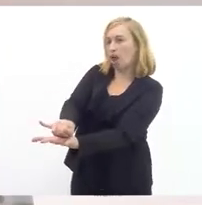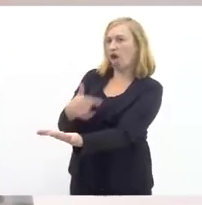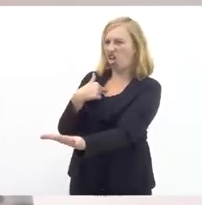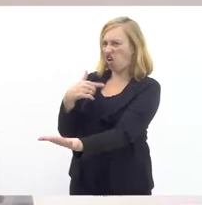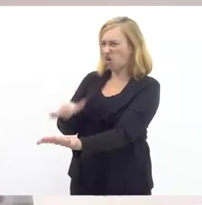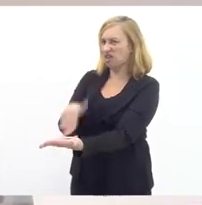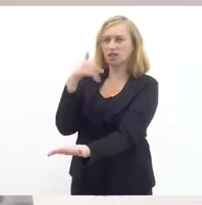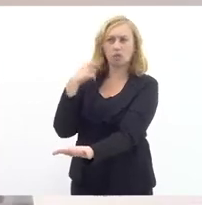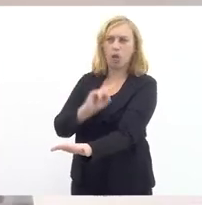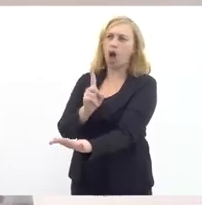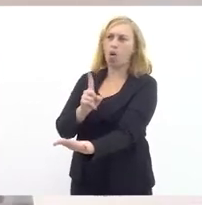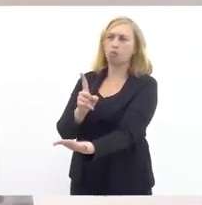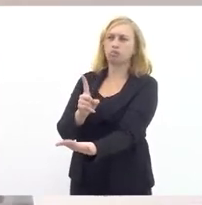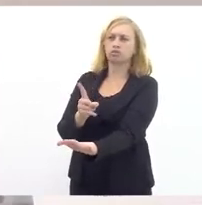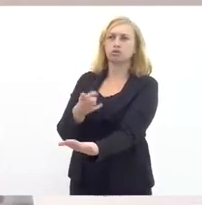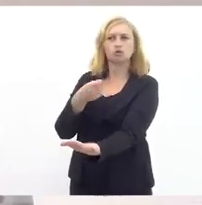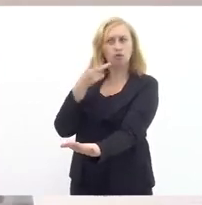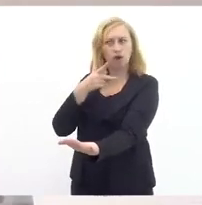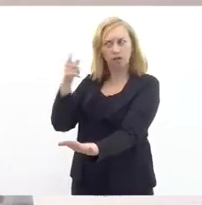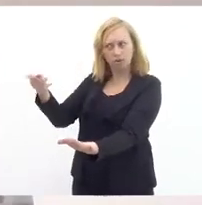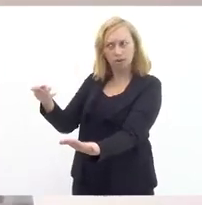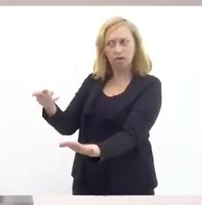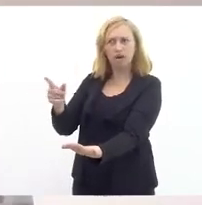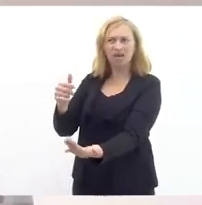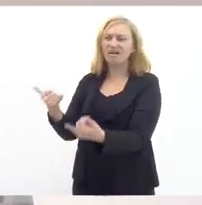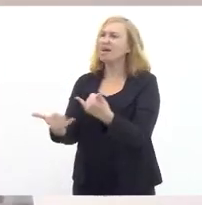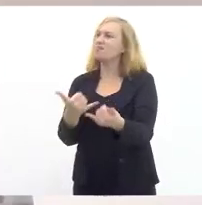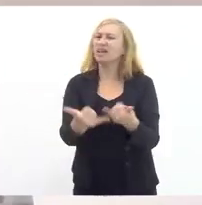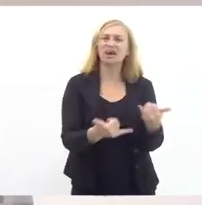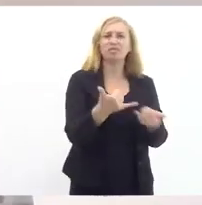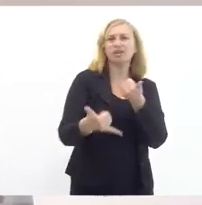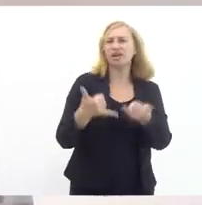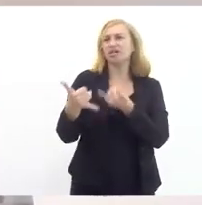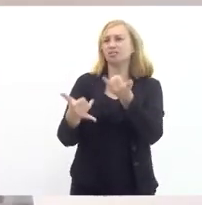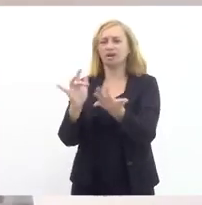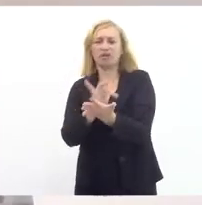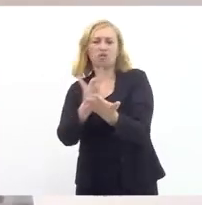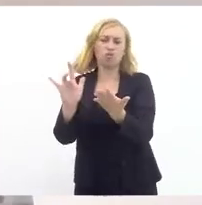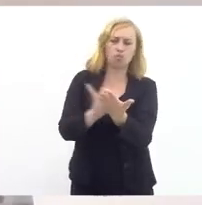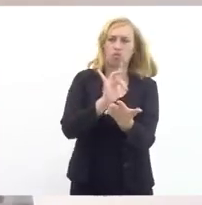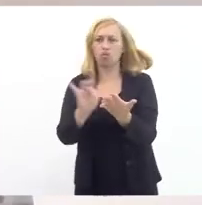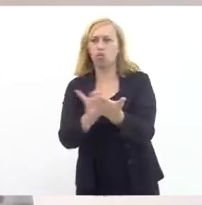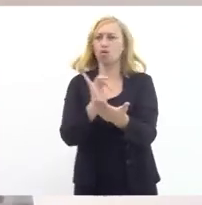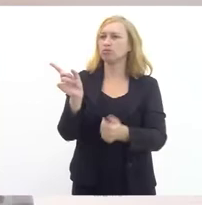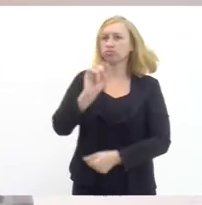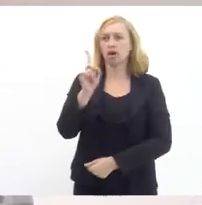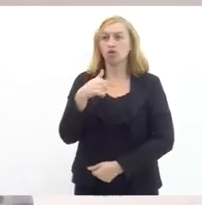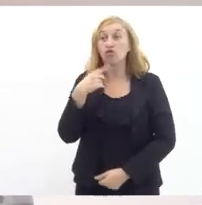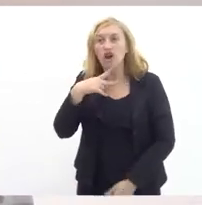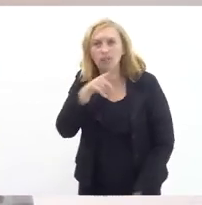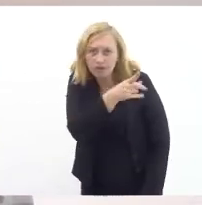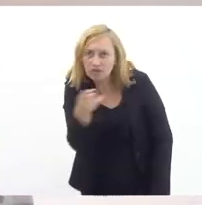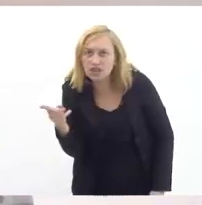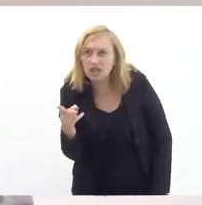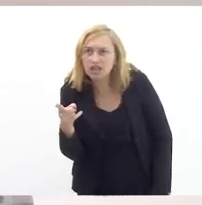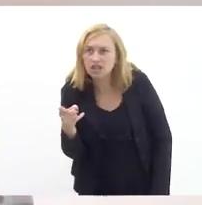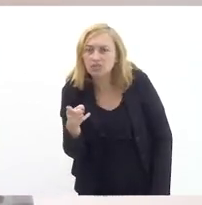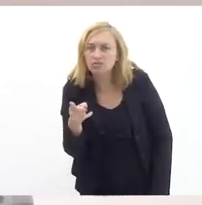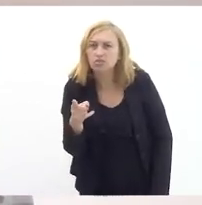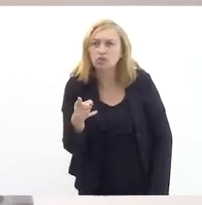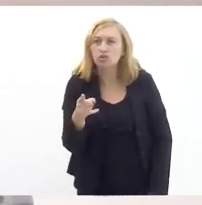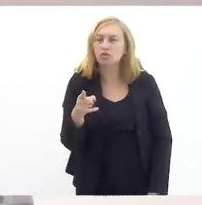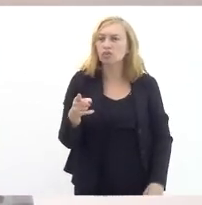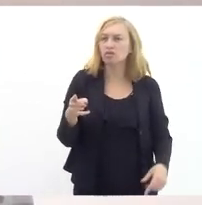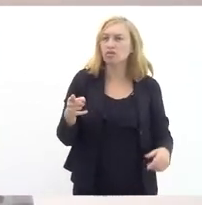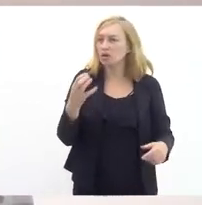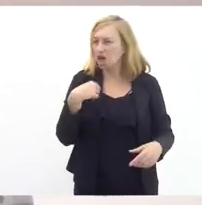tocando. Senão a gente fica brincando no celular, parece que a gente está fazendo. Nós estou falando para vocês, não estou falando para a plateia, estou